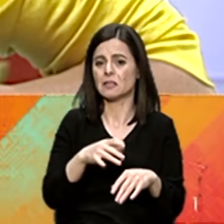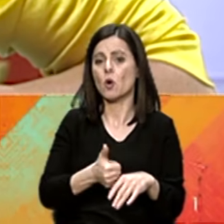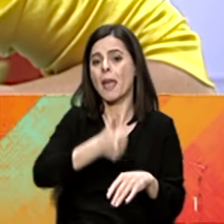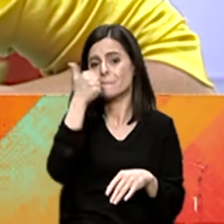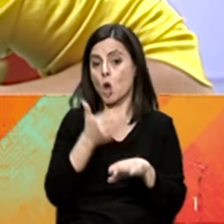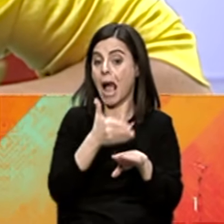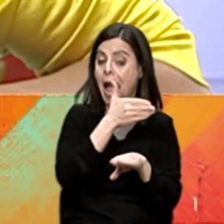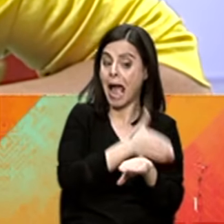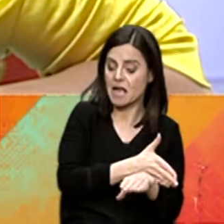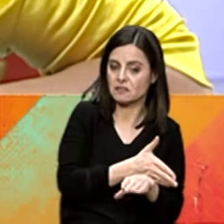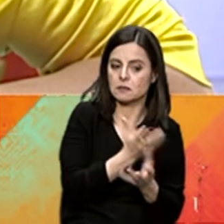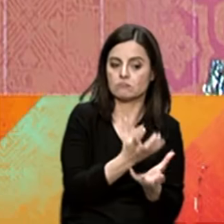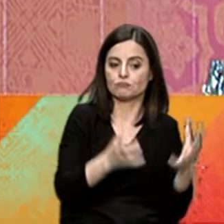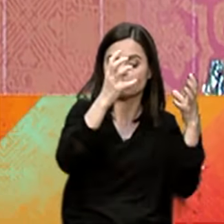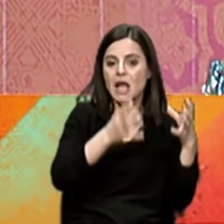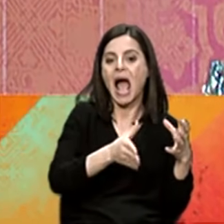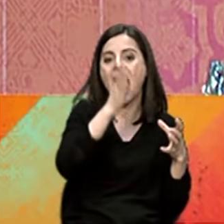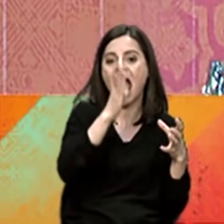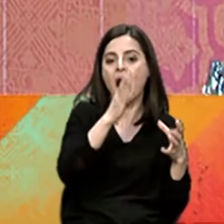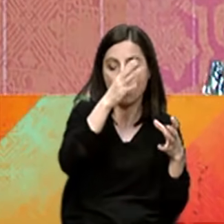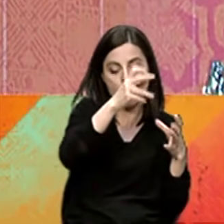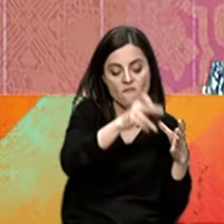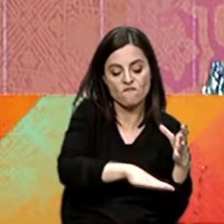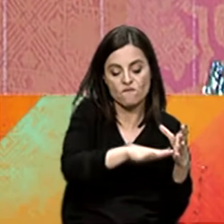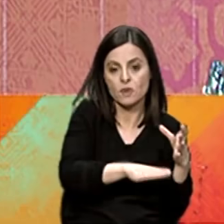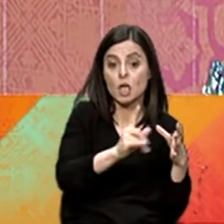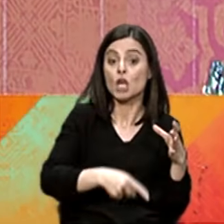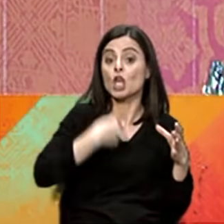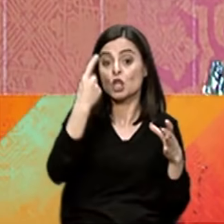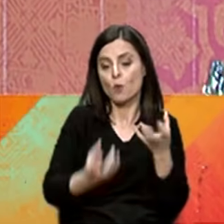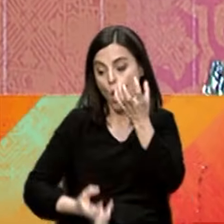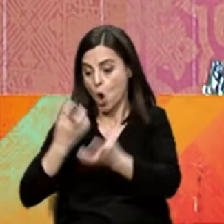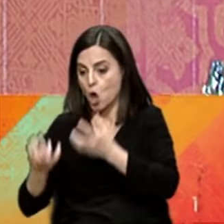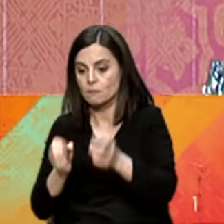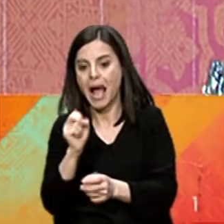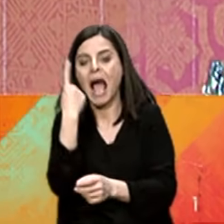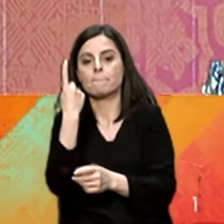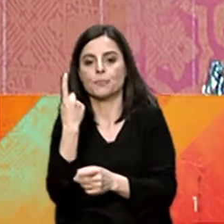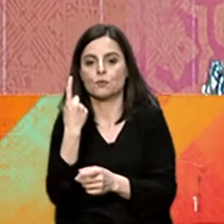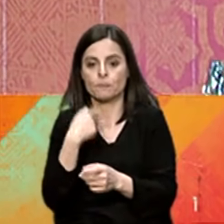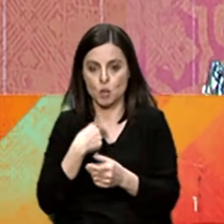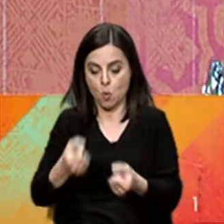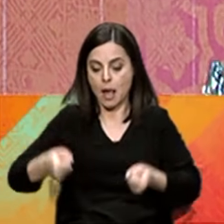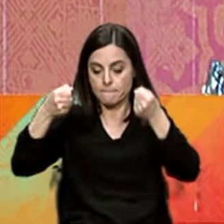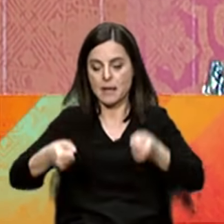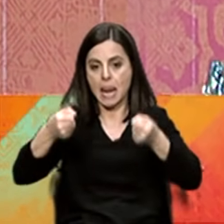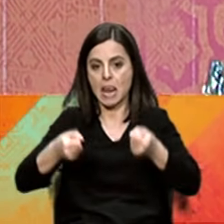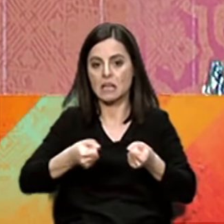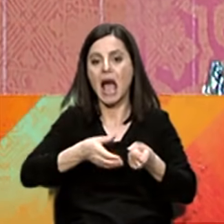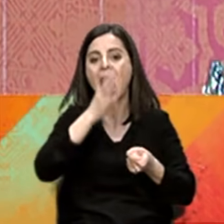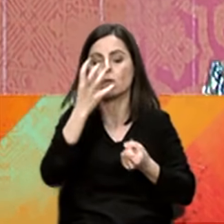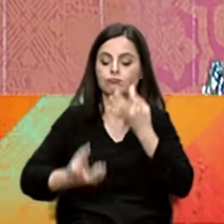É demolha, porque depois coze muito mais rapidamente. Pois. Imagina, eu coloco na panela com a água a ferver, conto 20